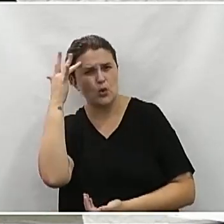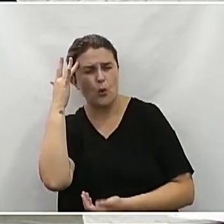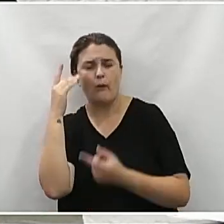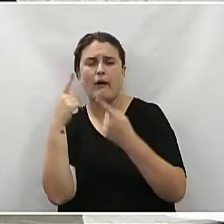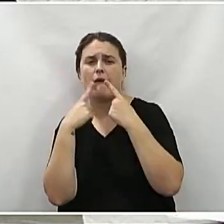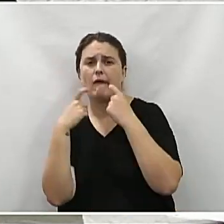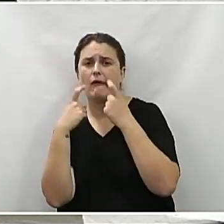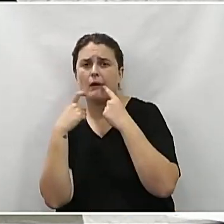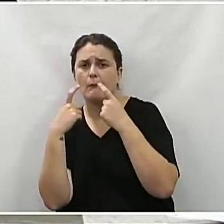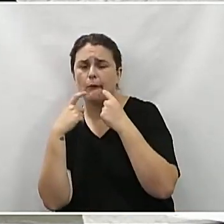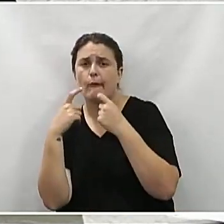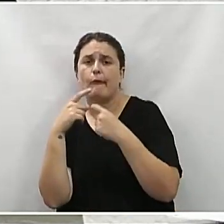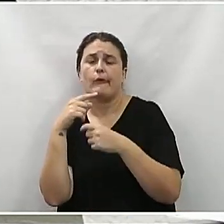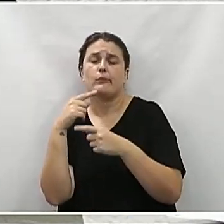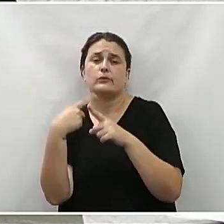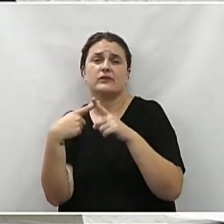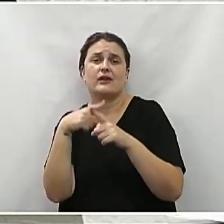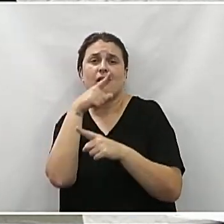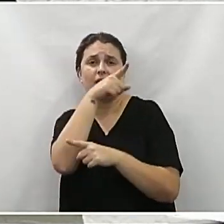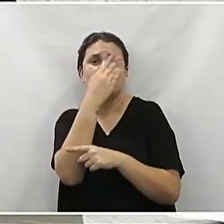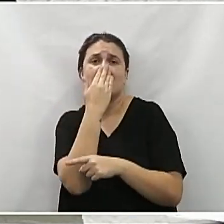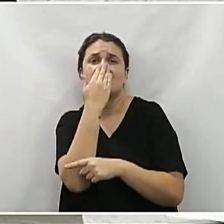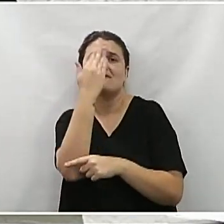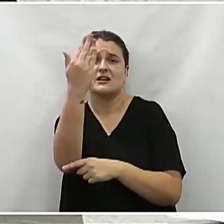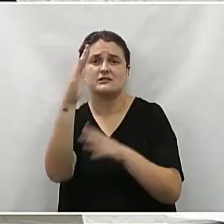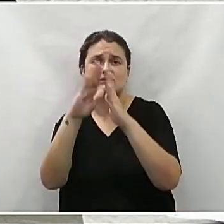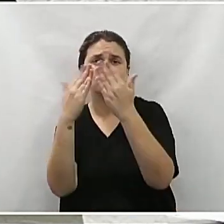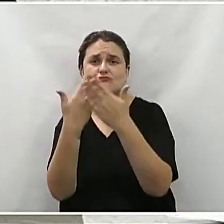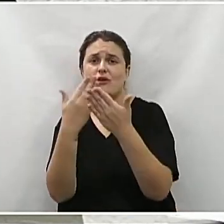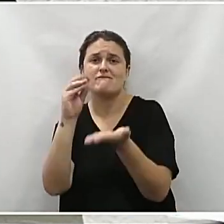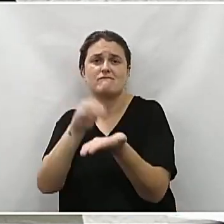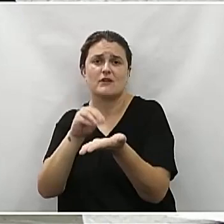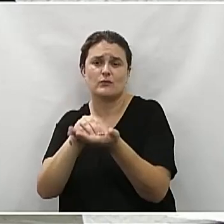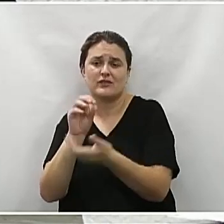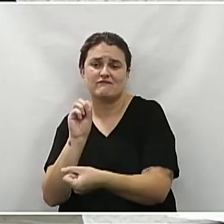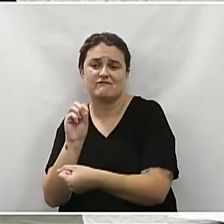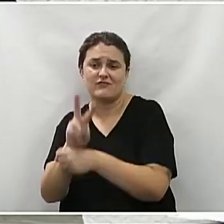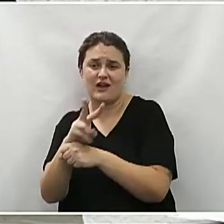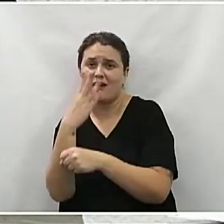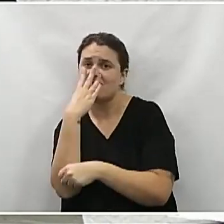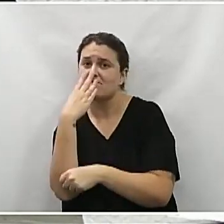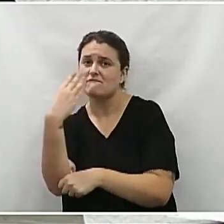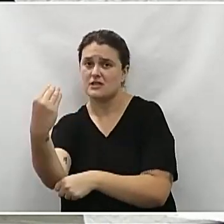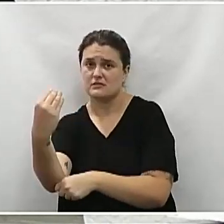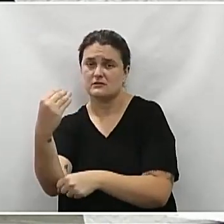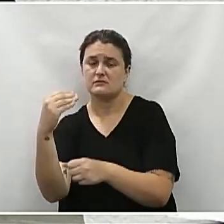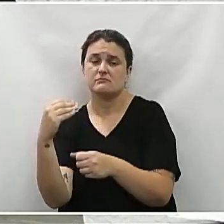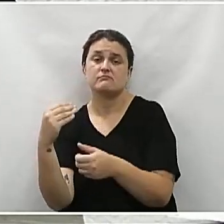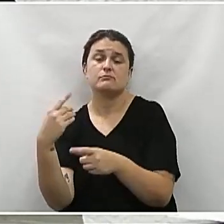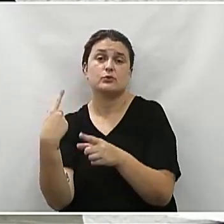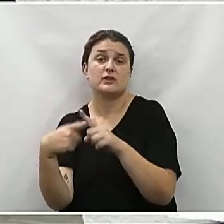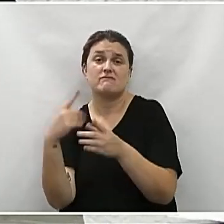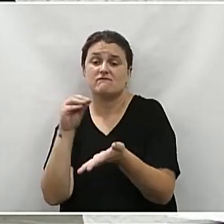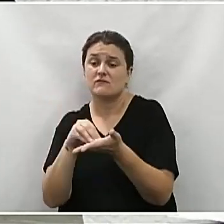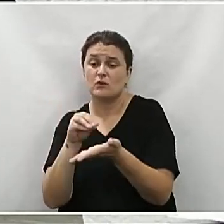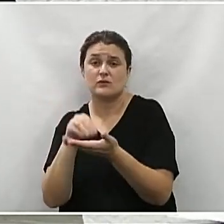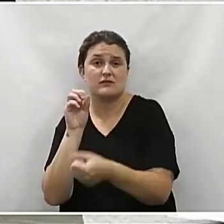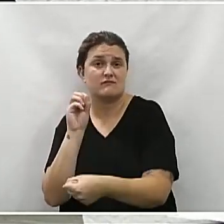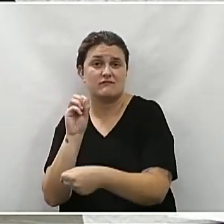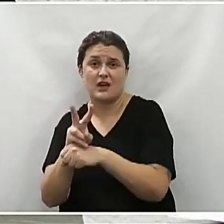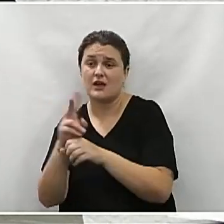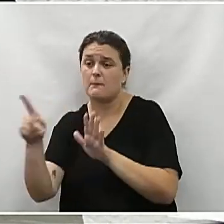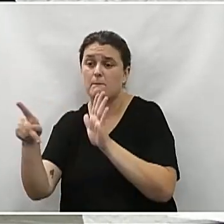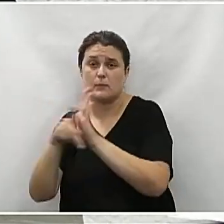por pais e funcionários preocupados com a falta de pintura e de vagas de estacionamento para as vans escolares. A falta de vagas